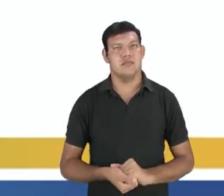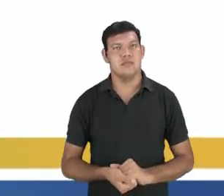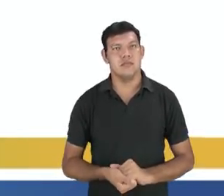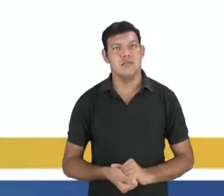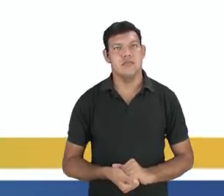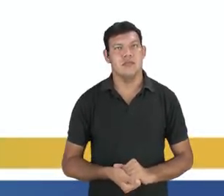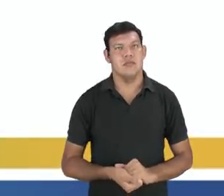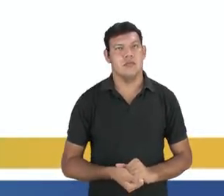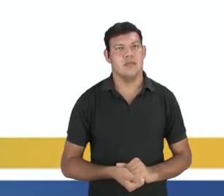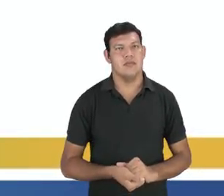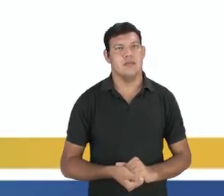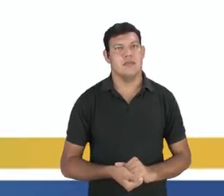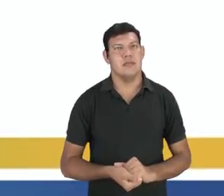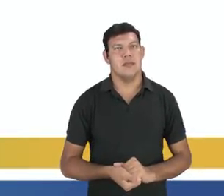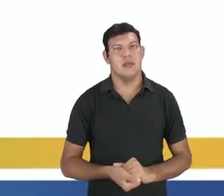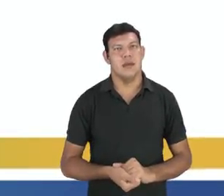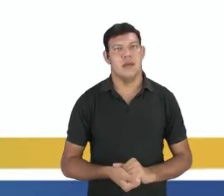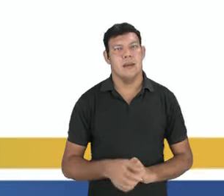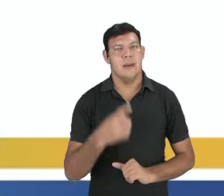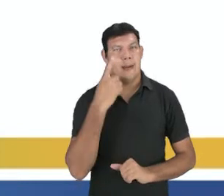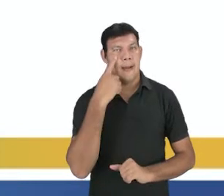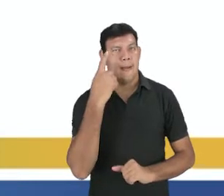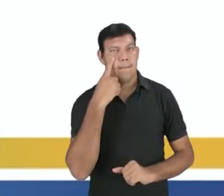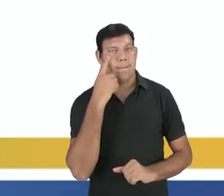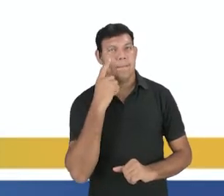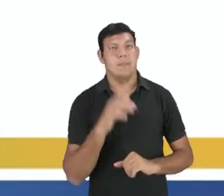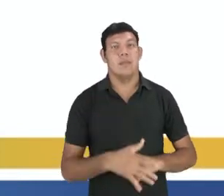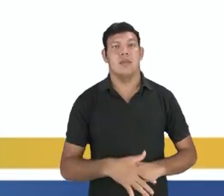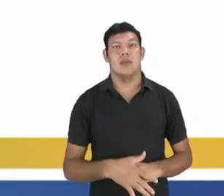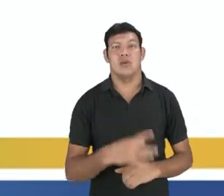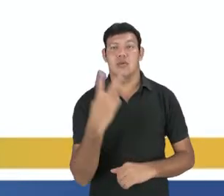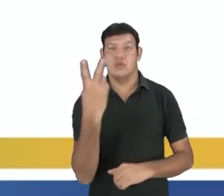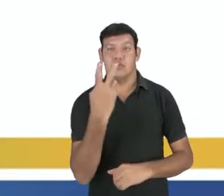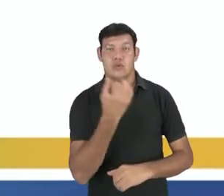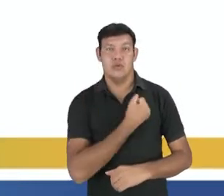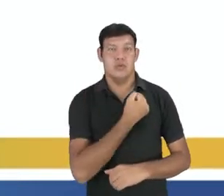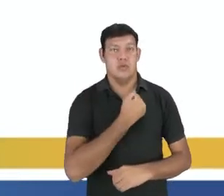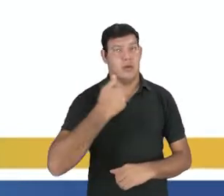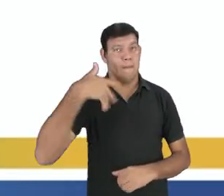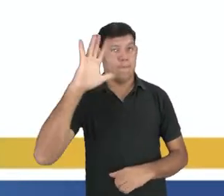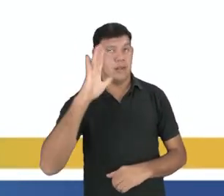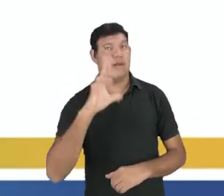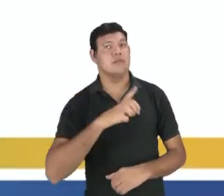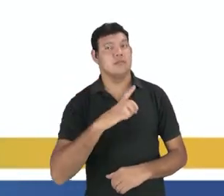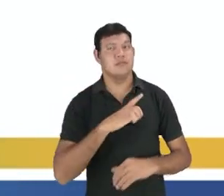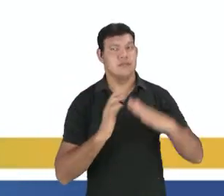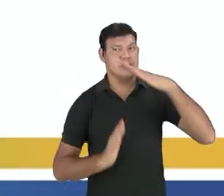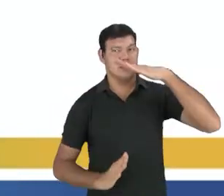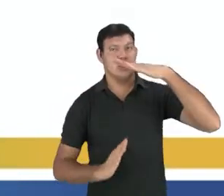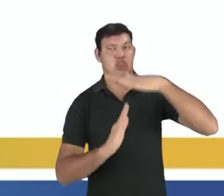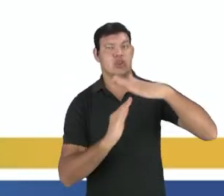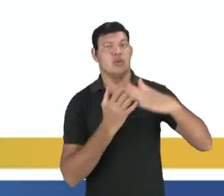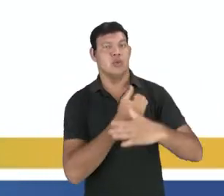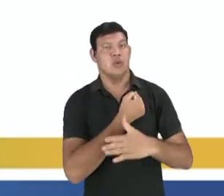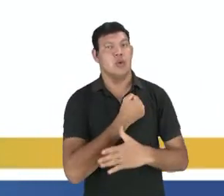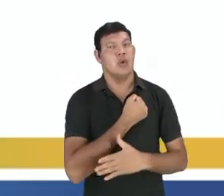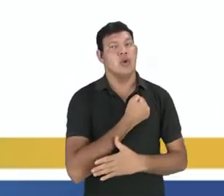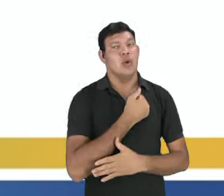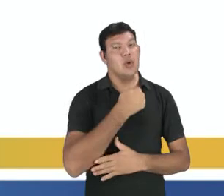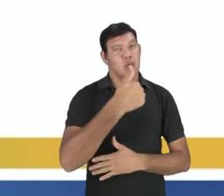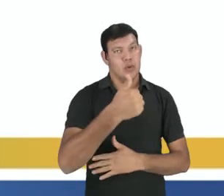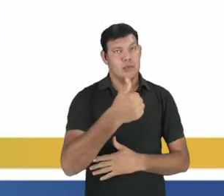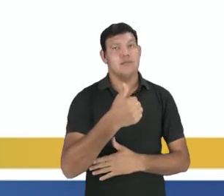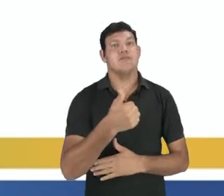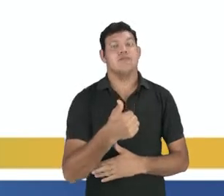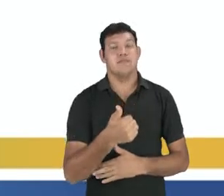15 e o 4 não são primos. Observação. Quando 2 ou mais números possuem como maior divisor comum o número 1, dizemos